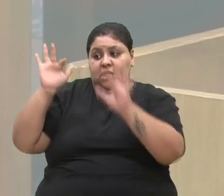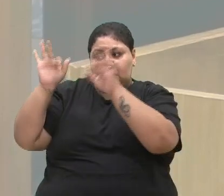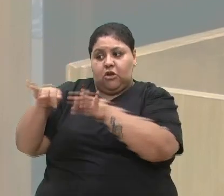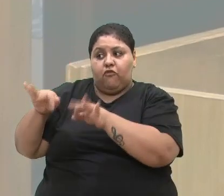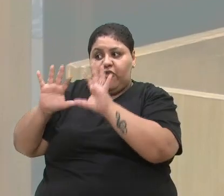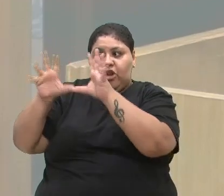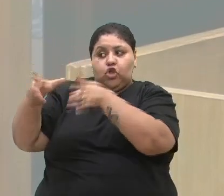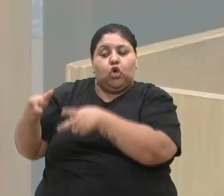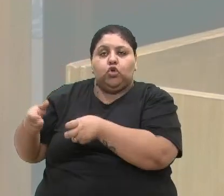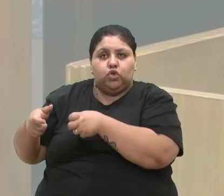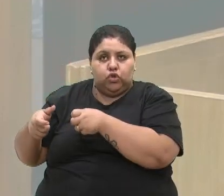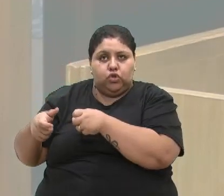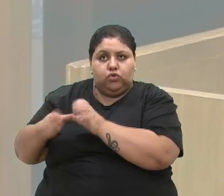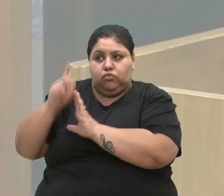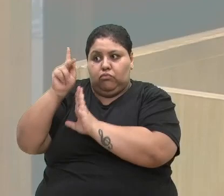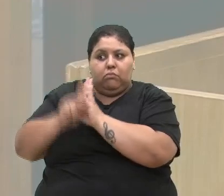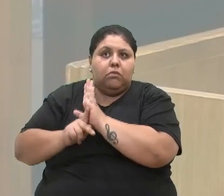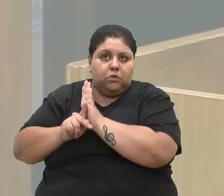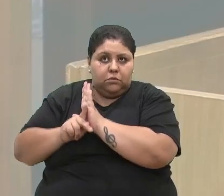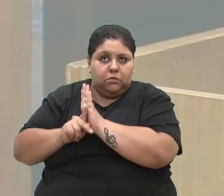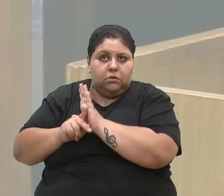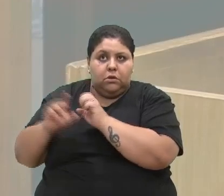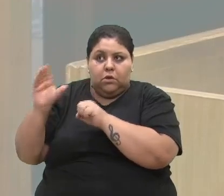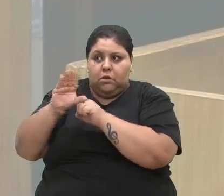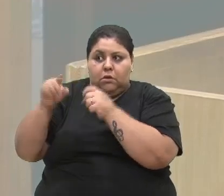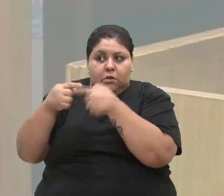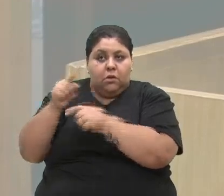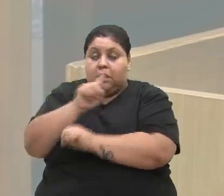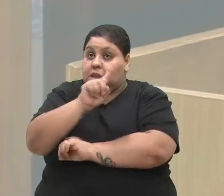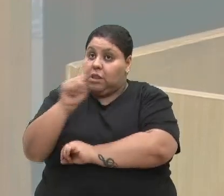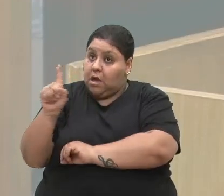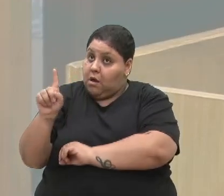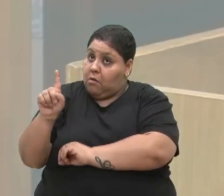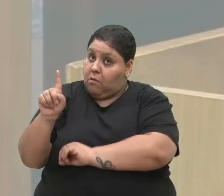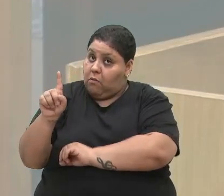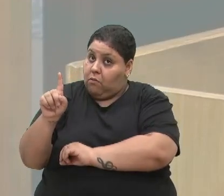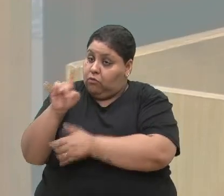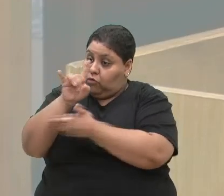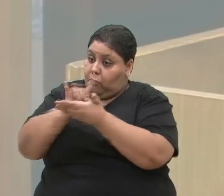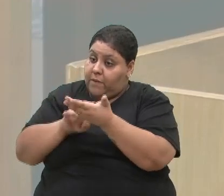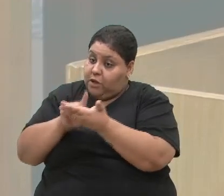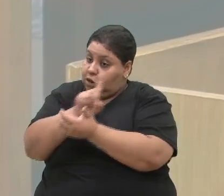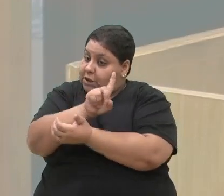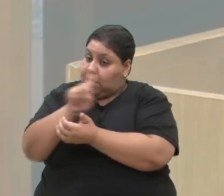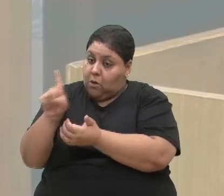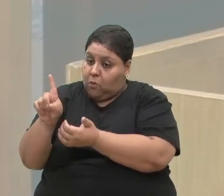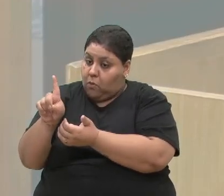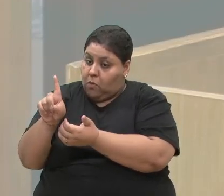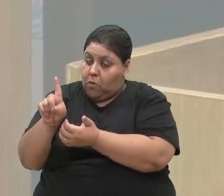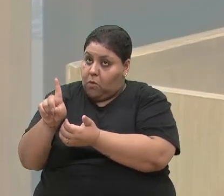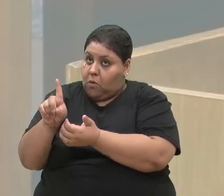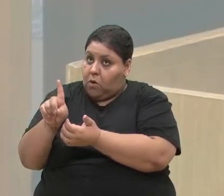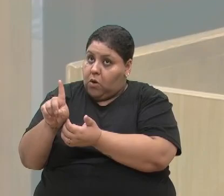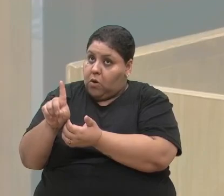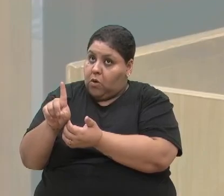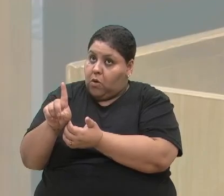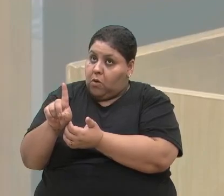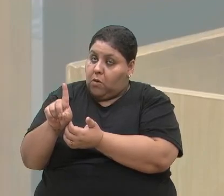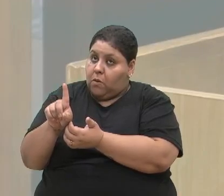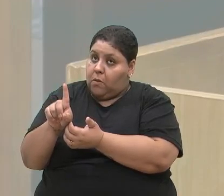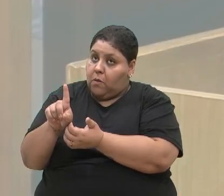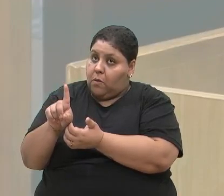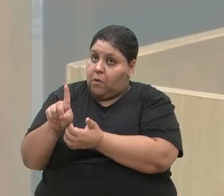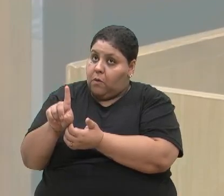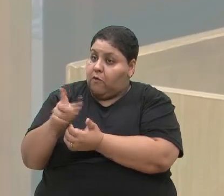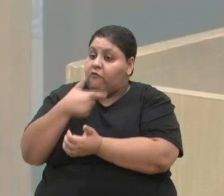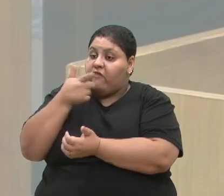todos os projetos de inconstitucionalidade. Não é isso, os pareceres, vamos dizer assim antes, né? Os pareceres de inconstitucionalidade. Não é isso que eu estou